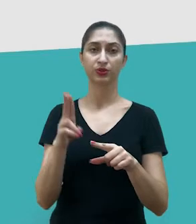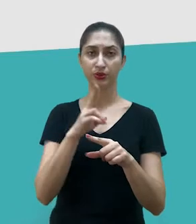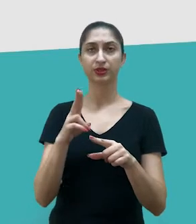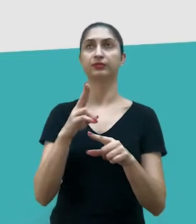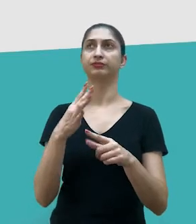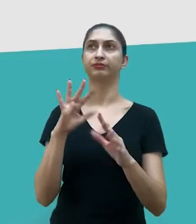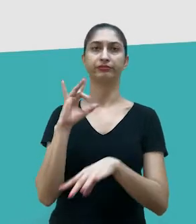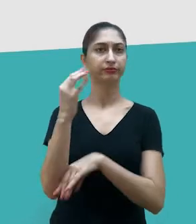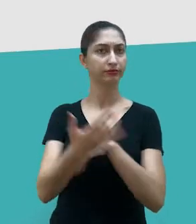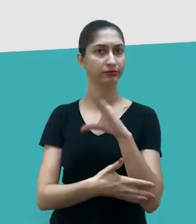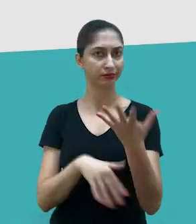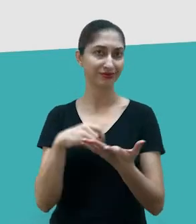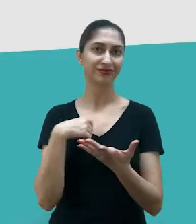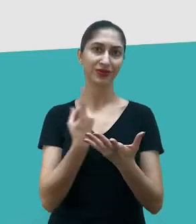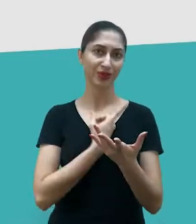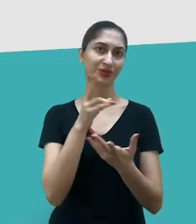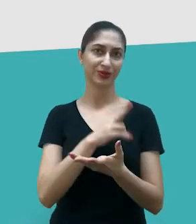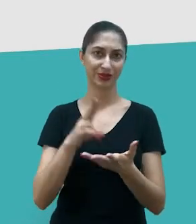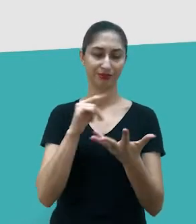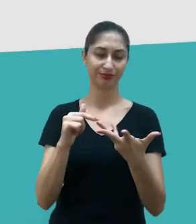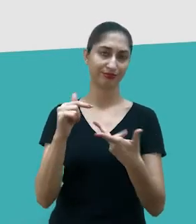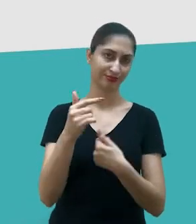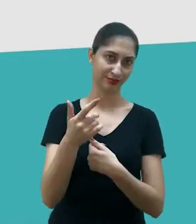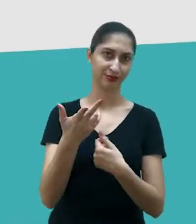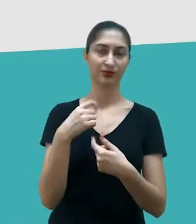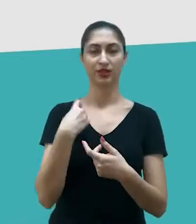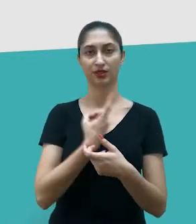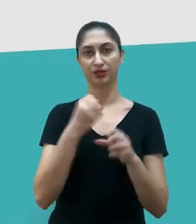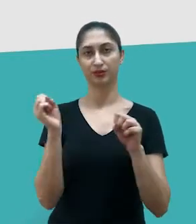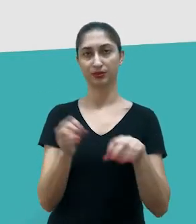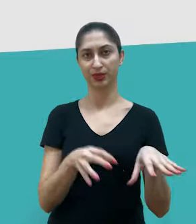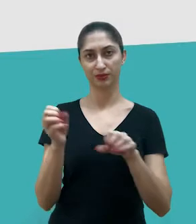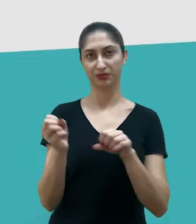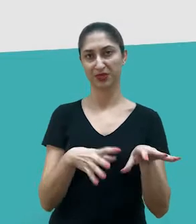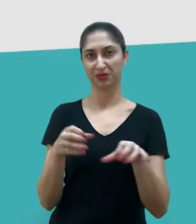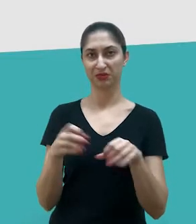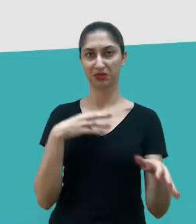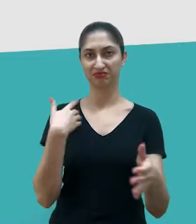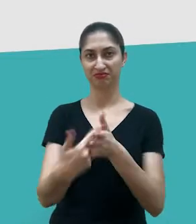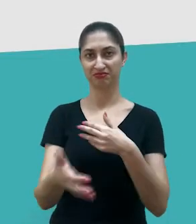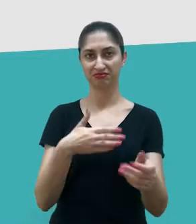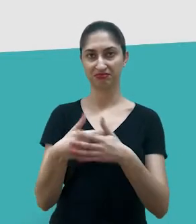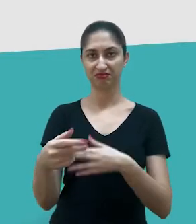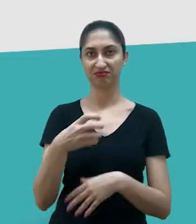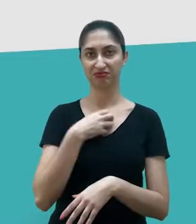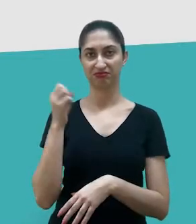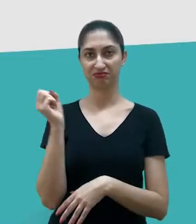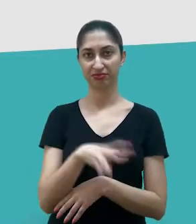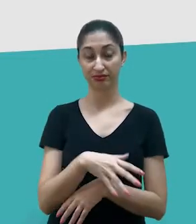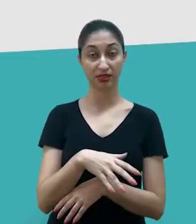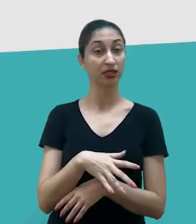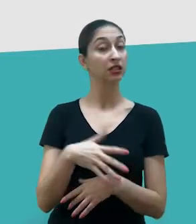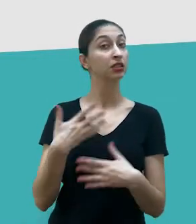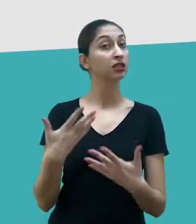quais, enquanto consumidores, nós trazemos e descartamos de qualquer jeito para a nossa vida. É